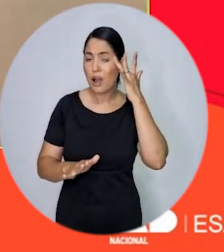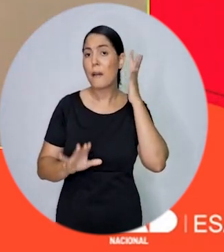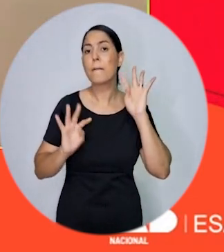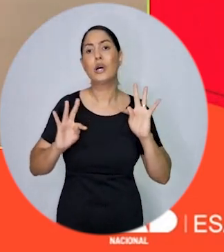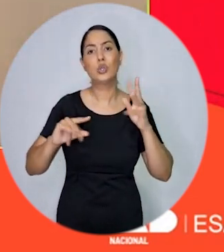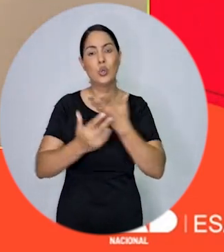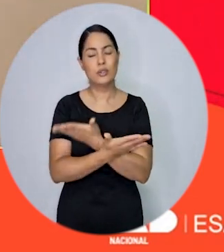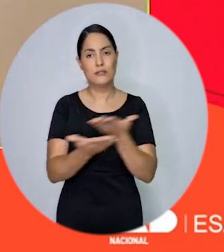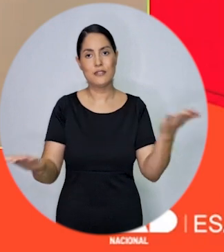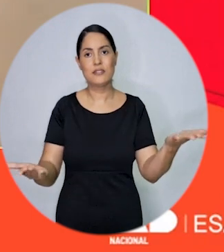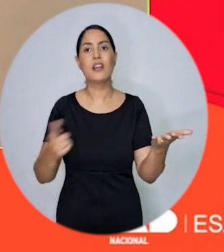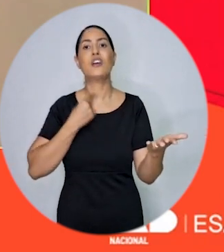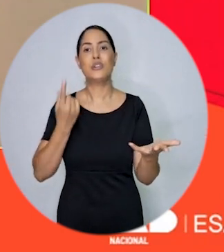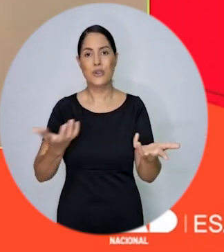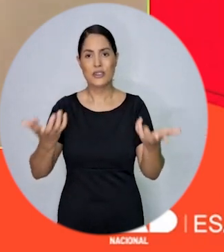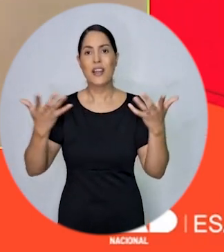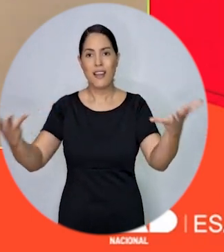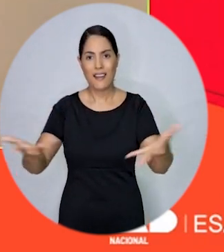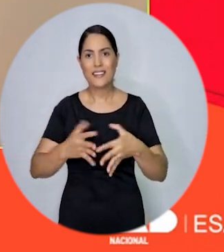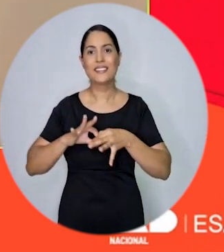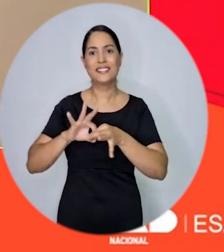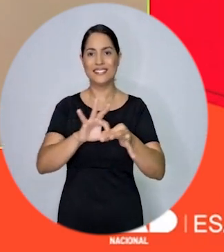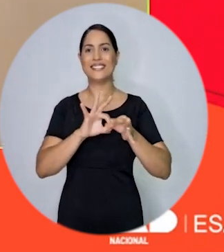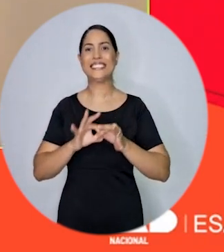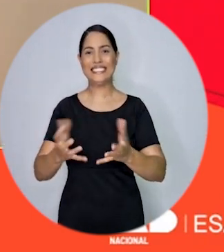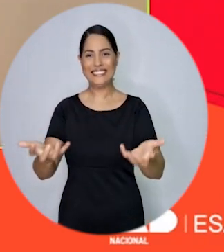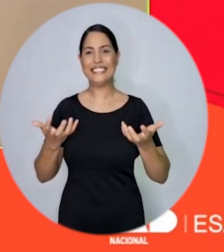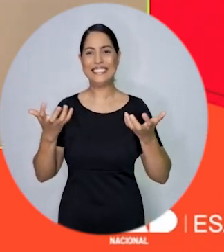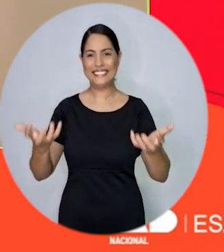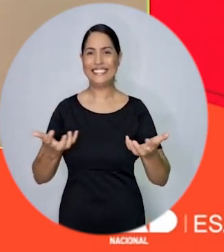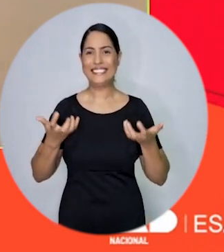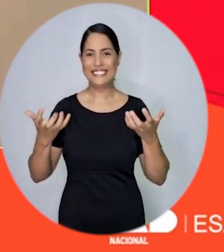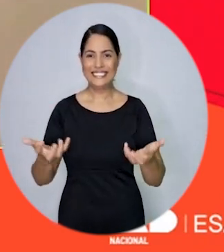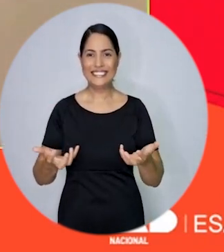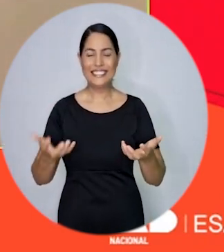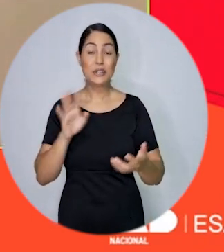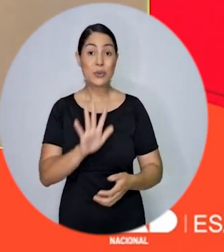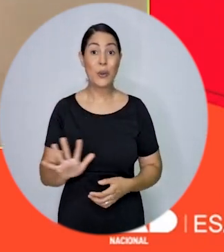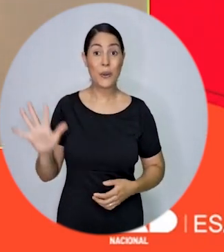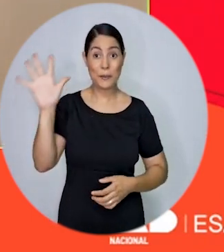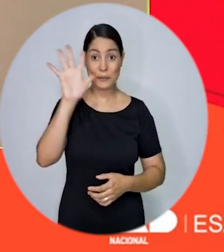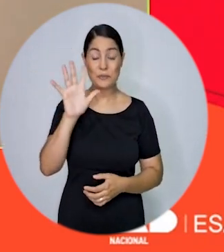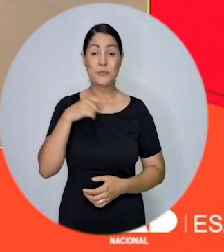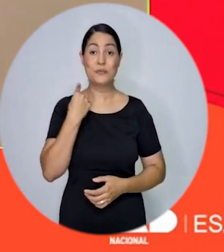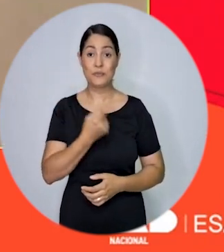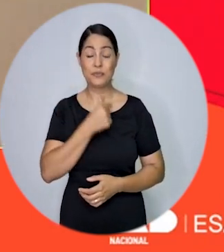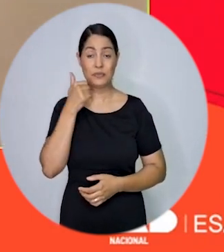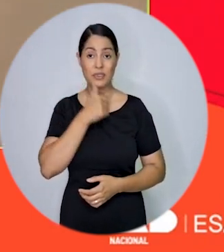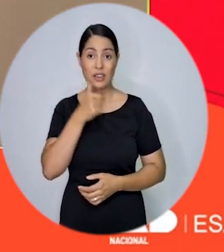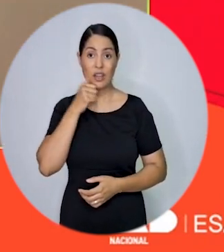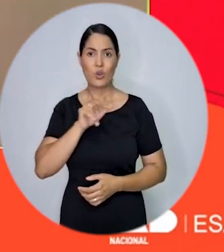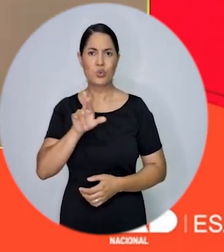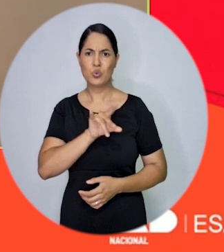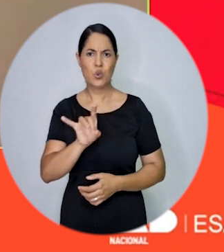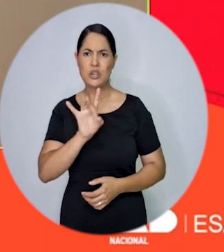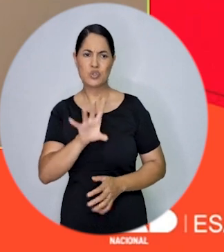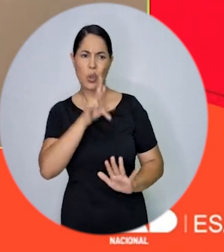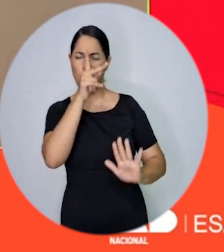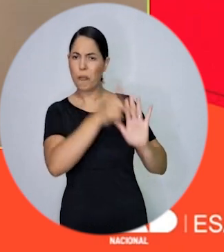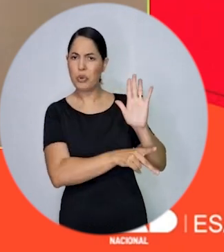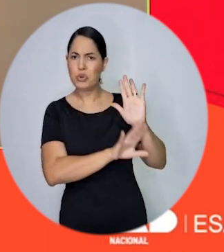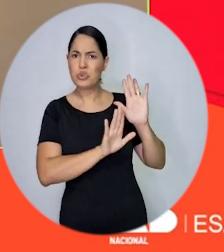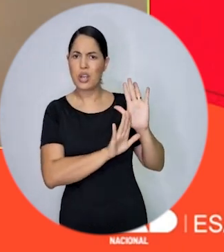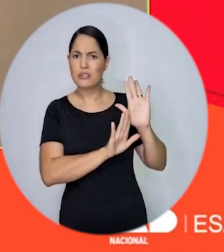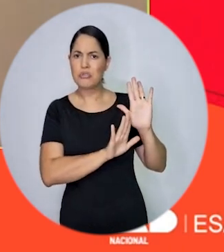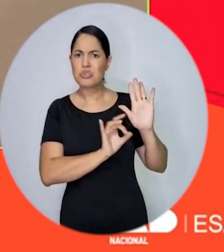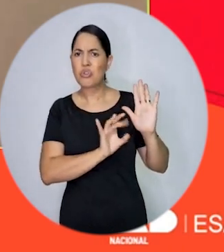mais madura, veja só, nós queremos todas as mulheres e todas as advogadas do Brasil. Então nós estamos engendrando um projeto